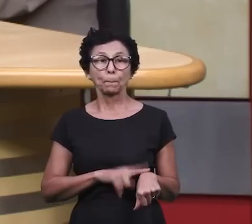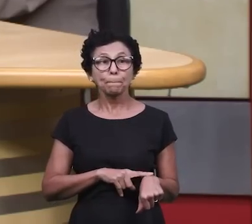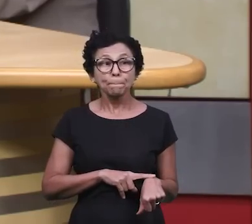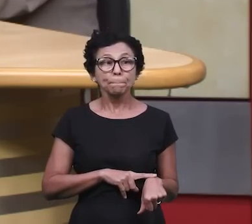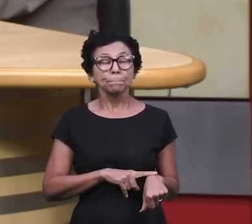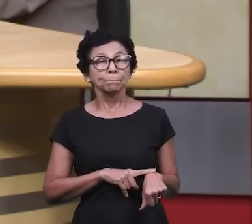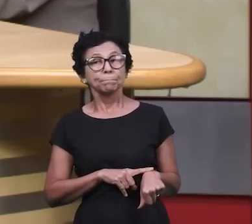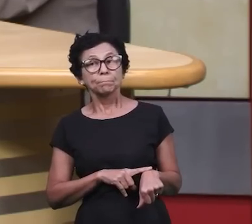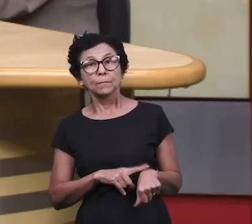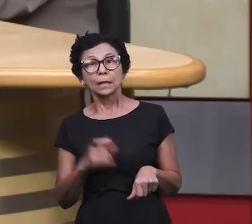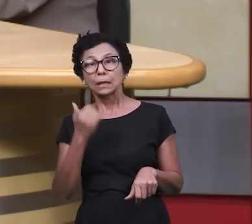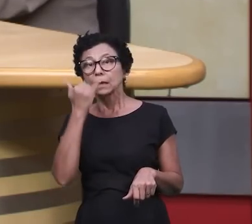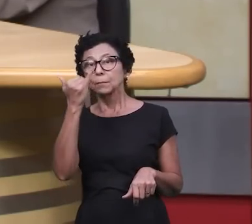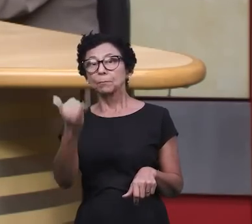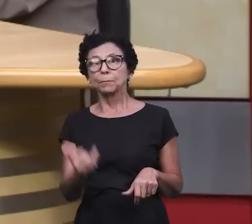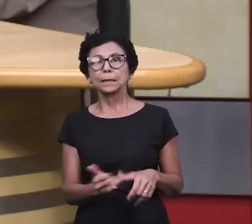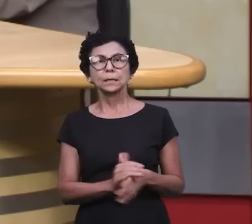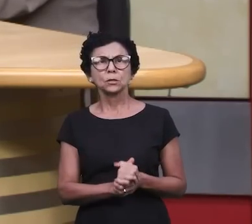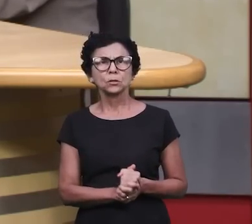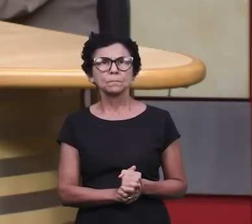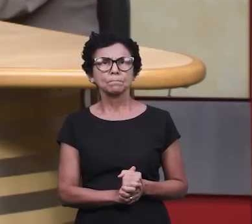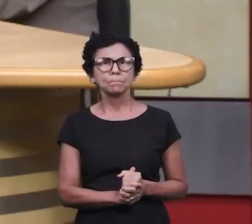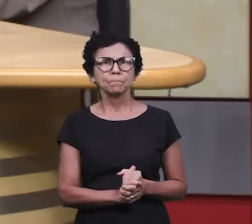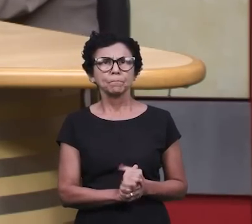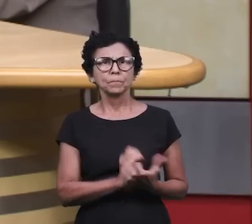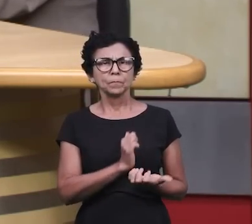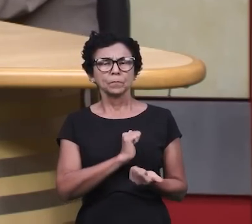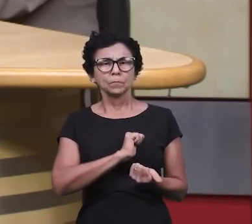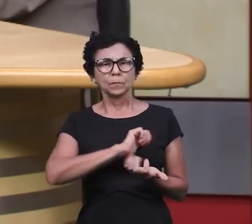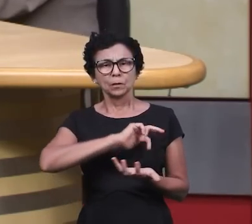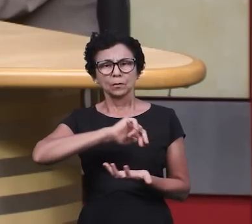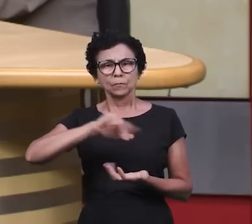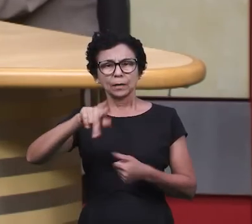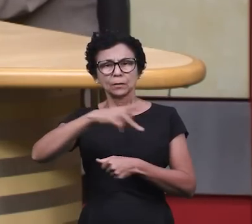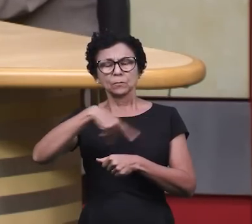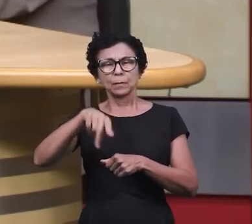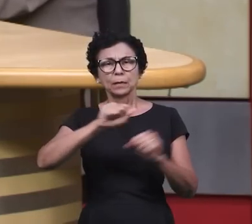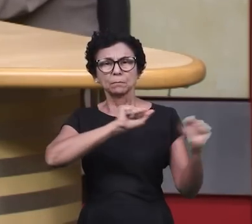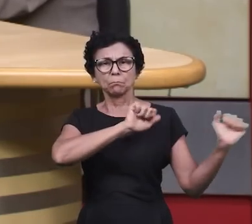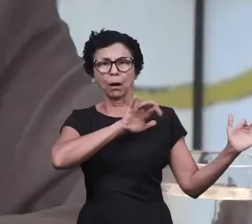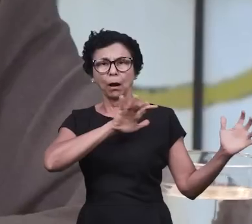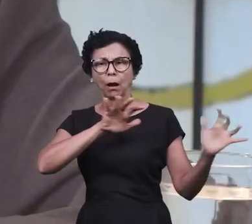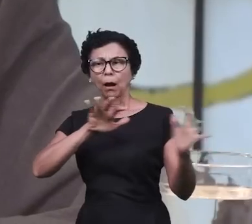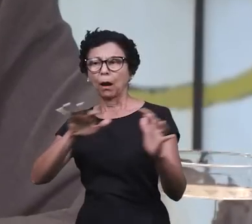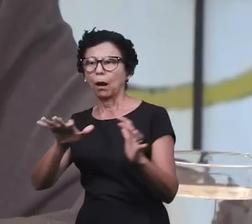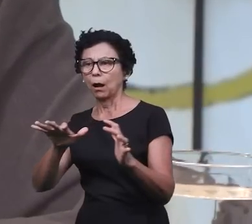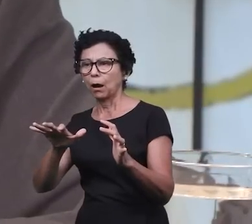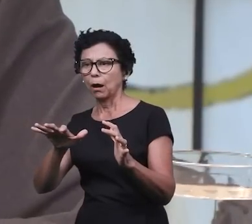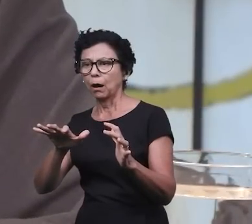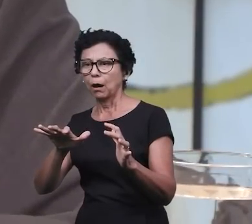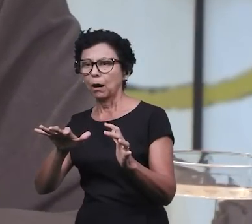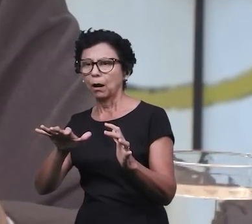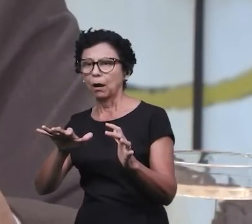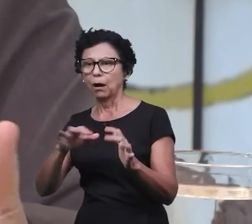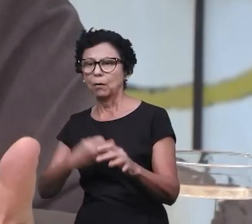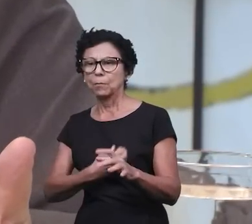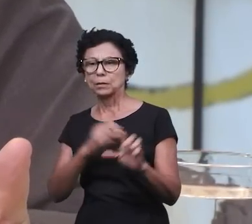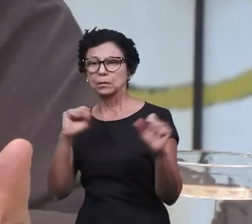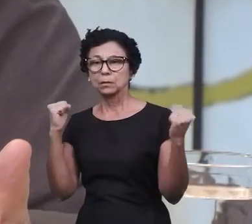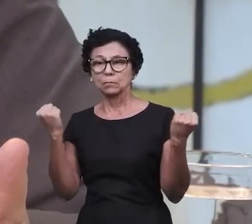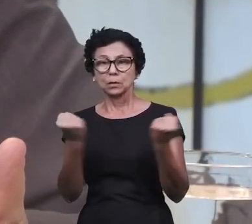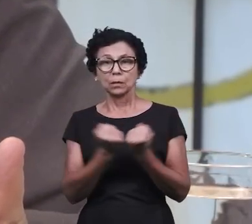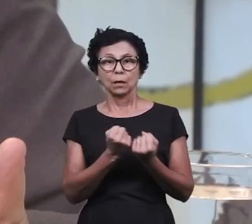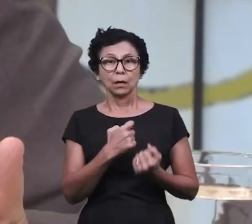que, de repente, vieram pessoas de vários países para participar do seminário. Eu, de